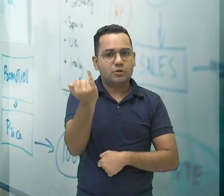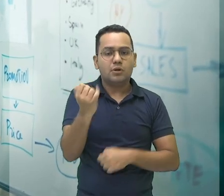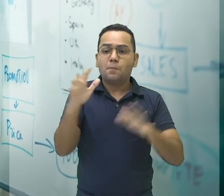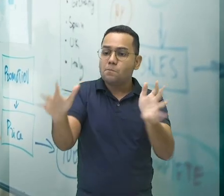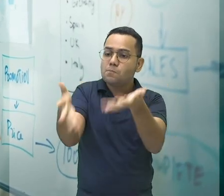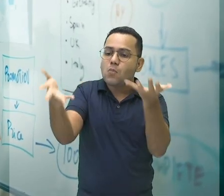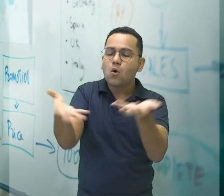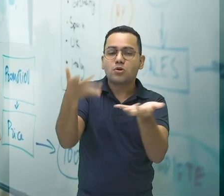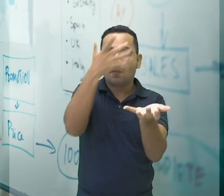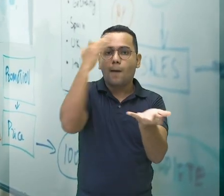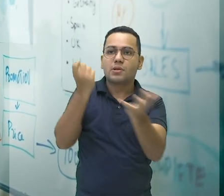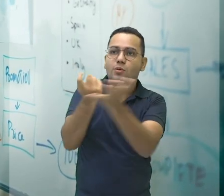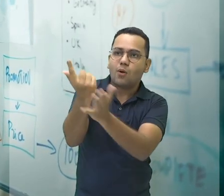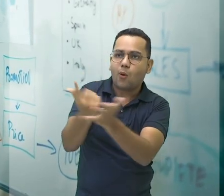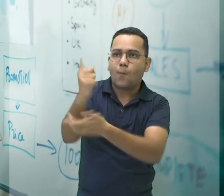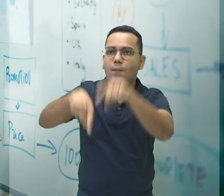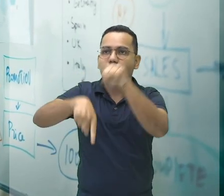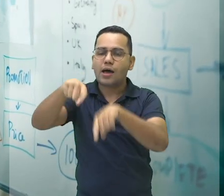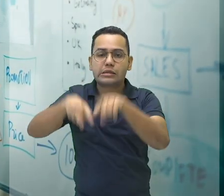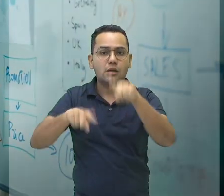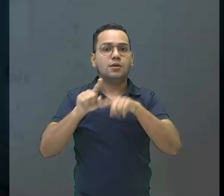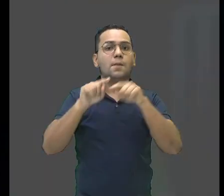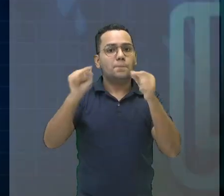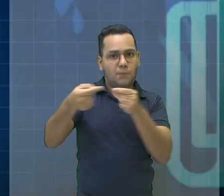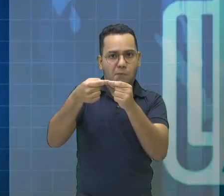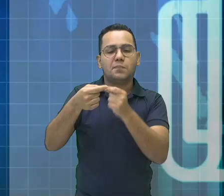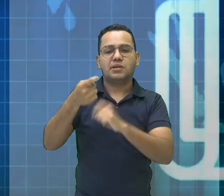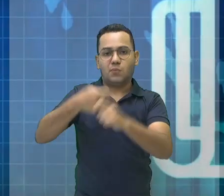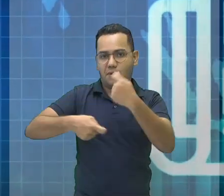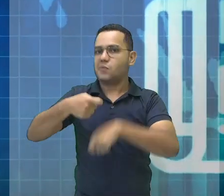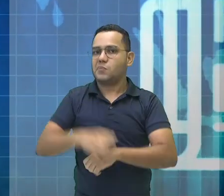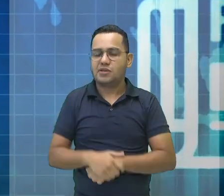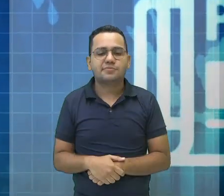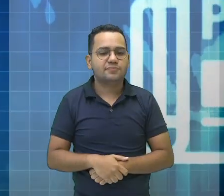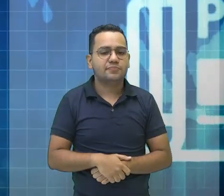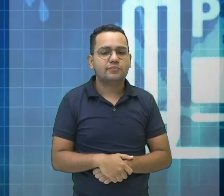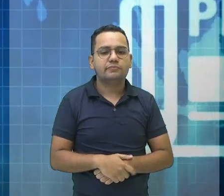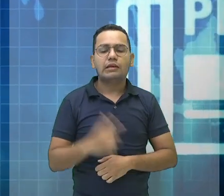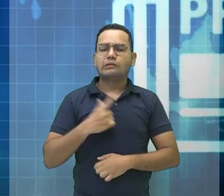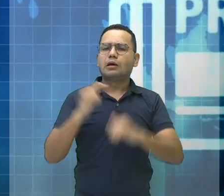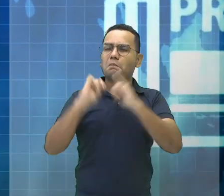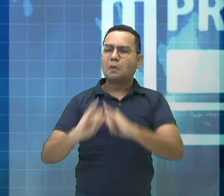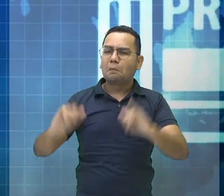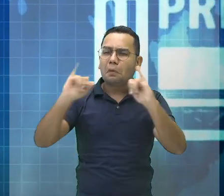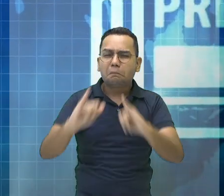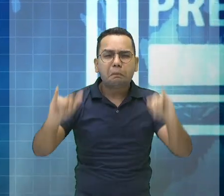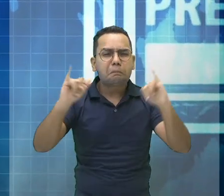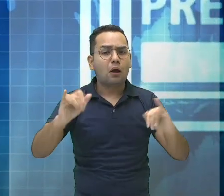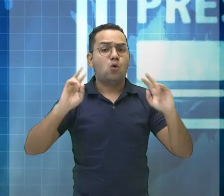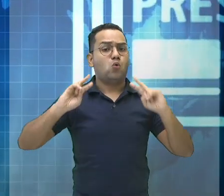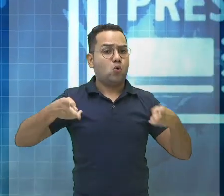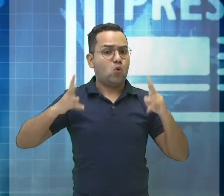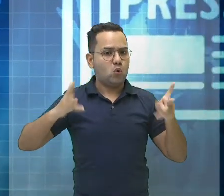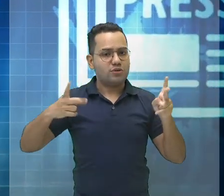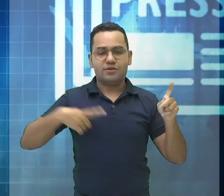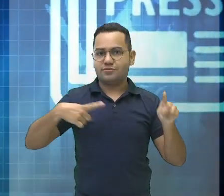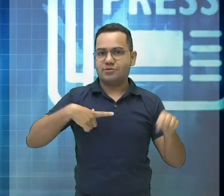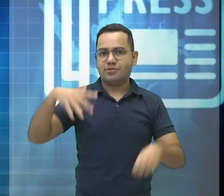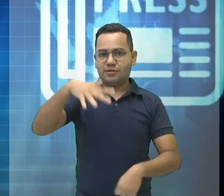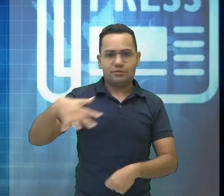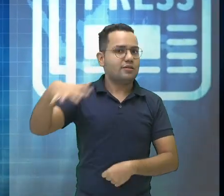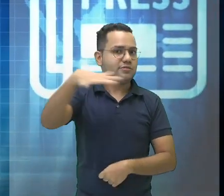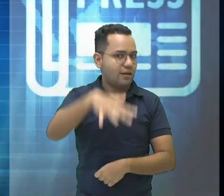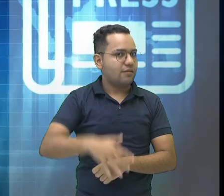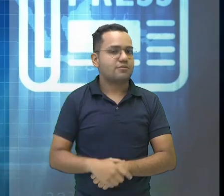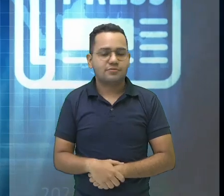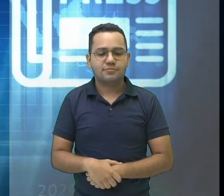consumo, mantendo o sistema capitalista em pleno funcionamento. Propagandas e publicidades são constantemente veiculadas pelos meios de comunicação